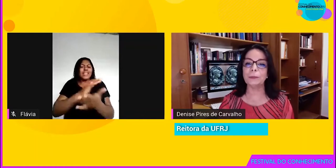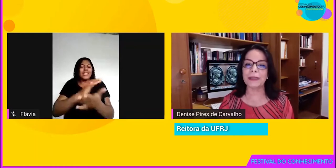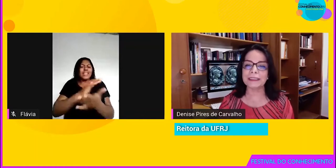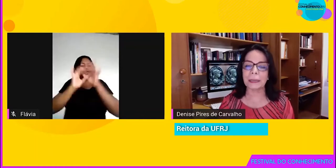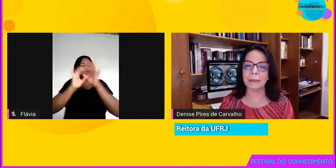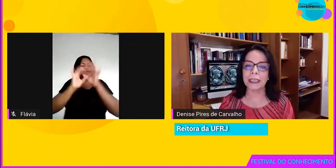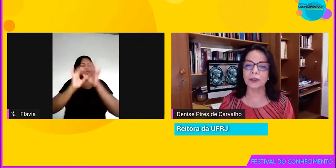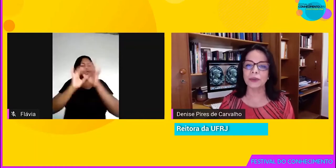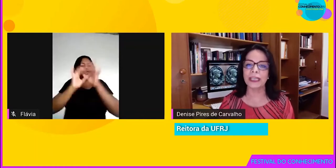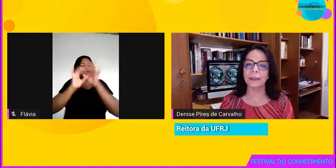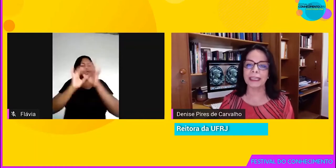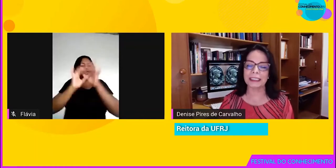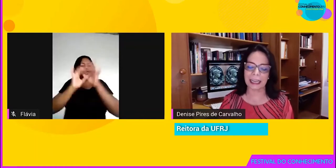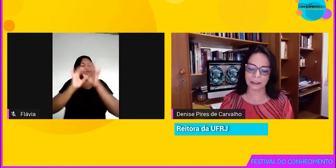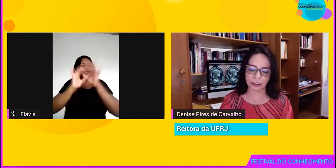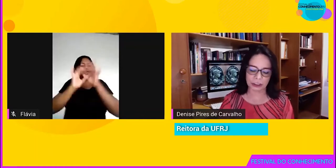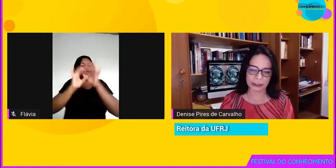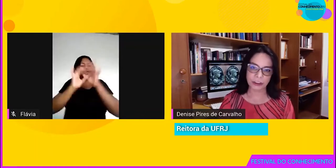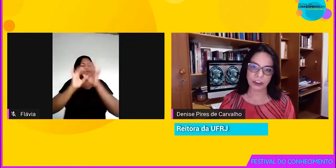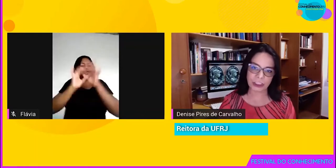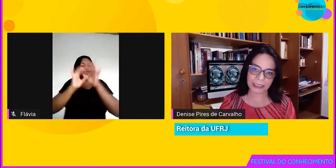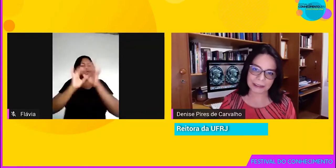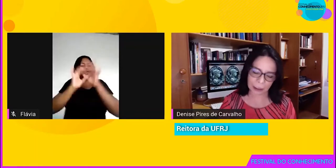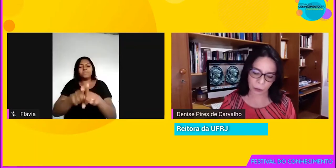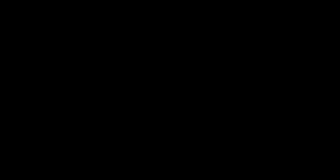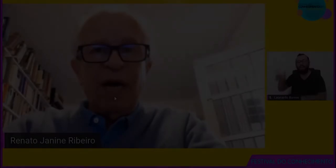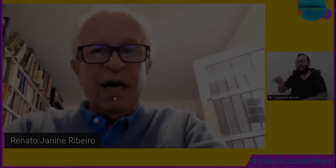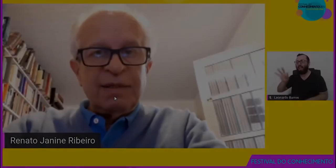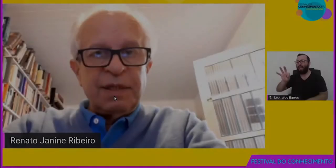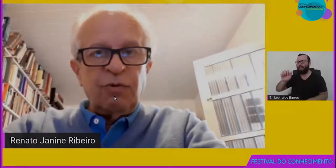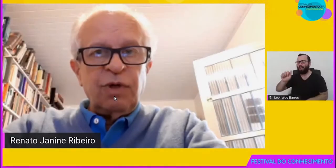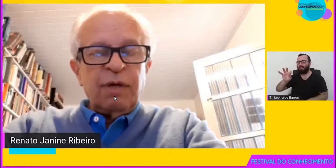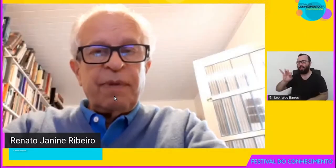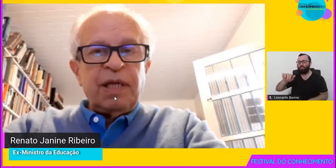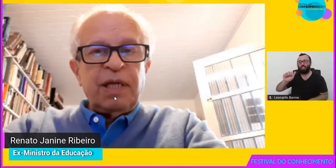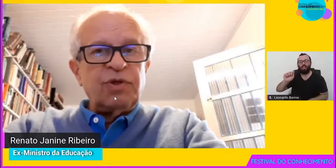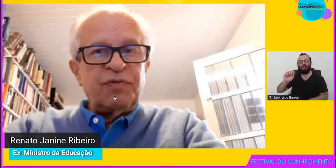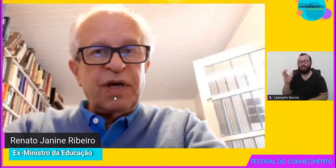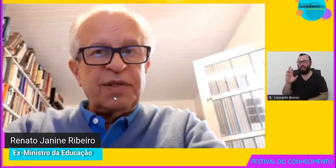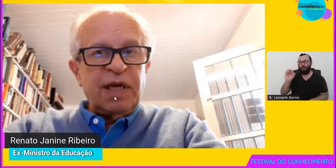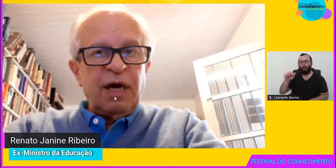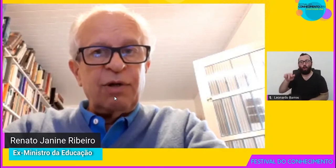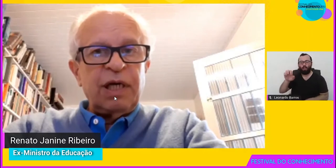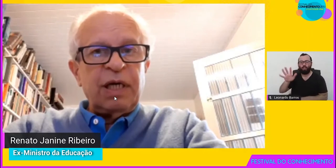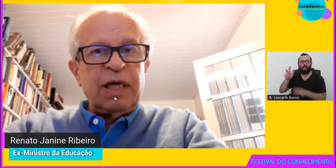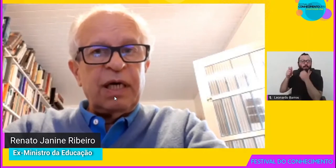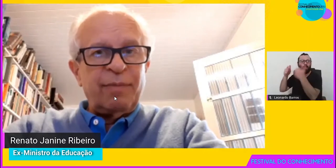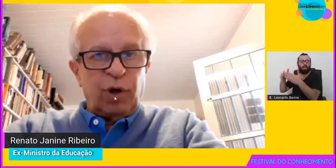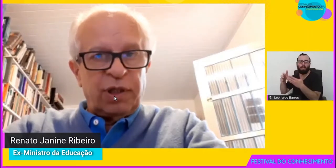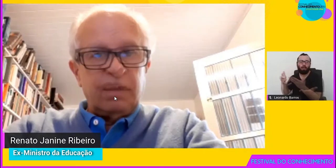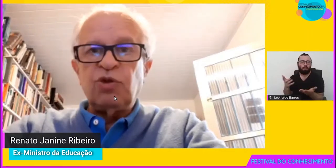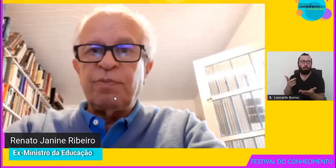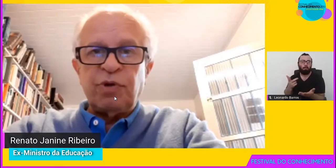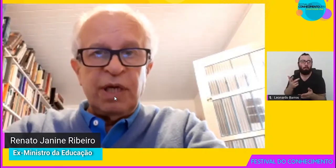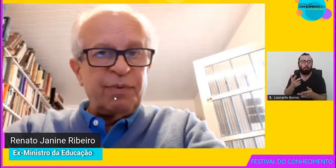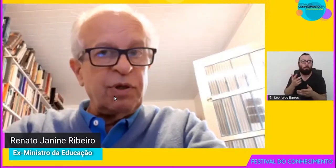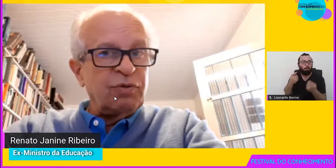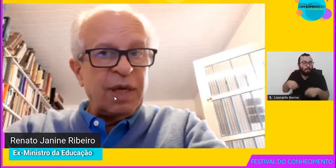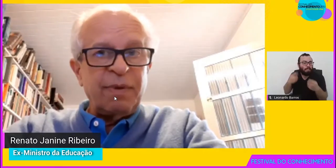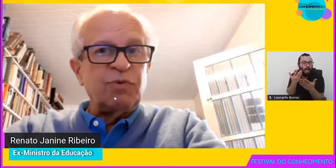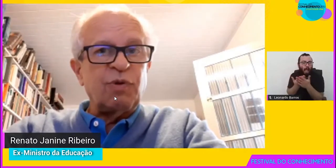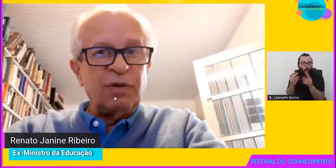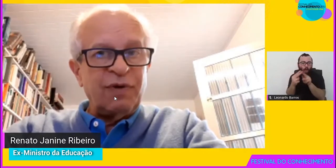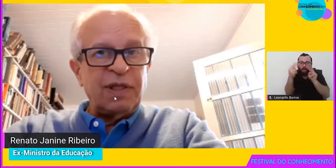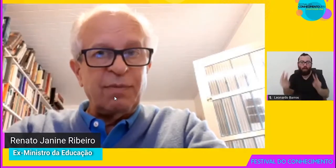de pensamento e a liberdade de ação. Não há razão para não se fazer aula remota. Isso por quê?